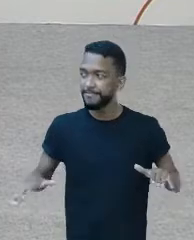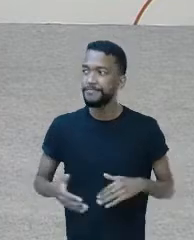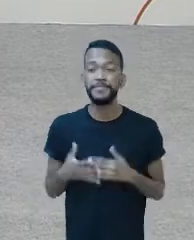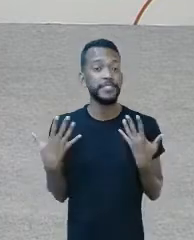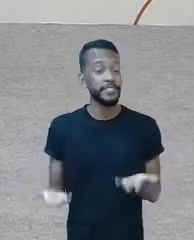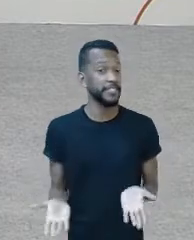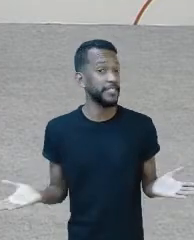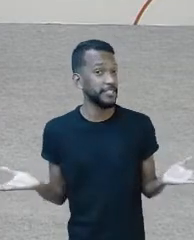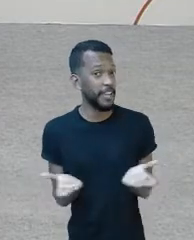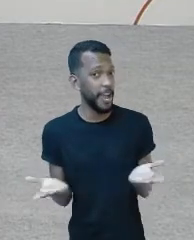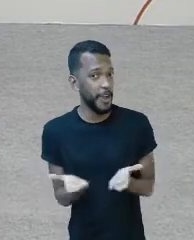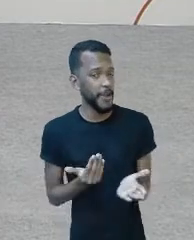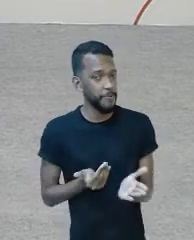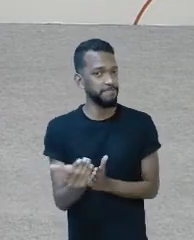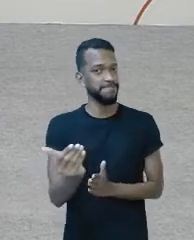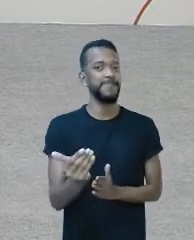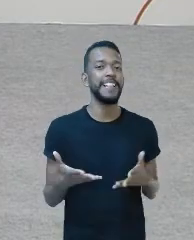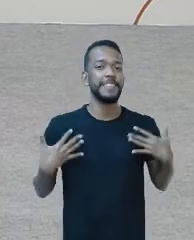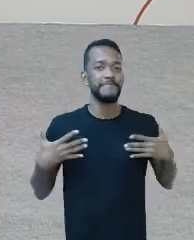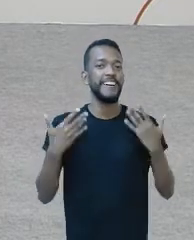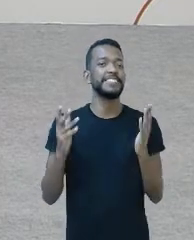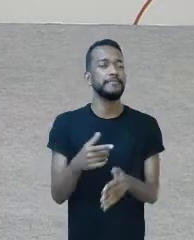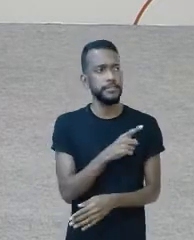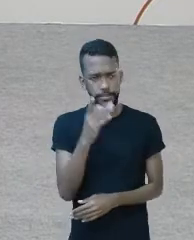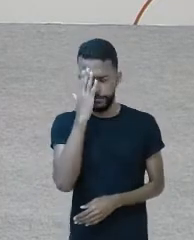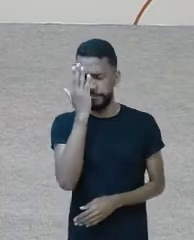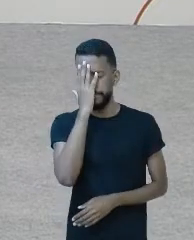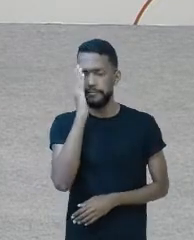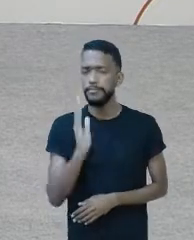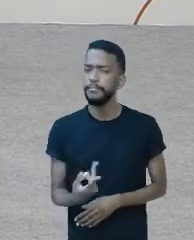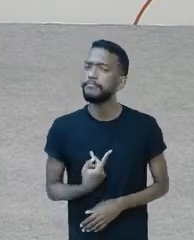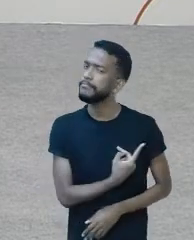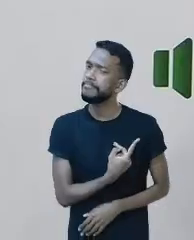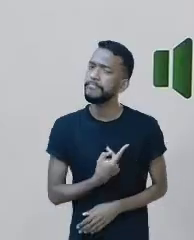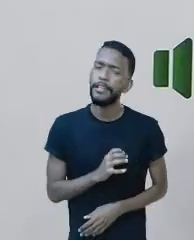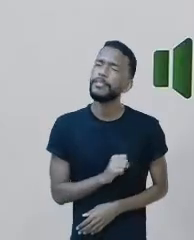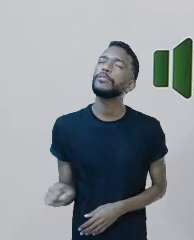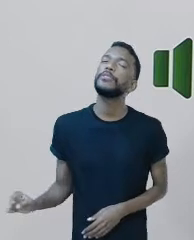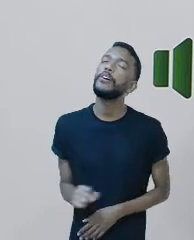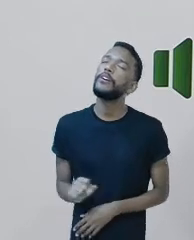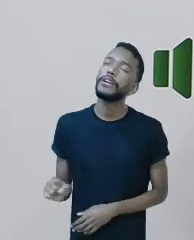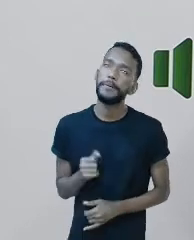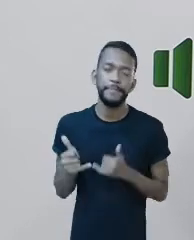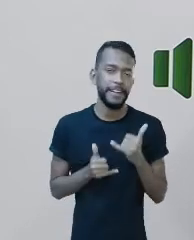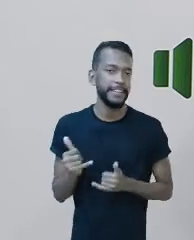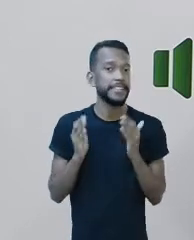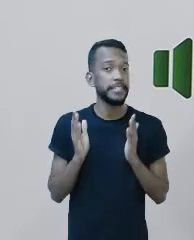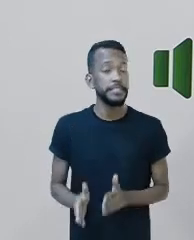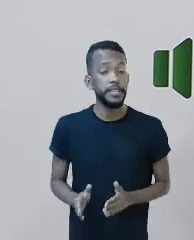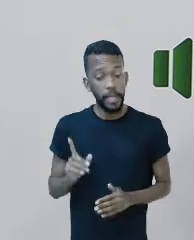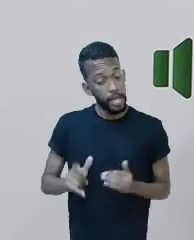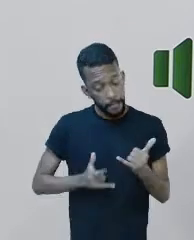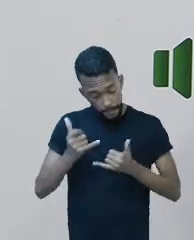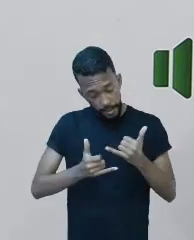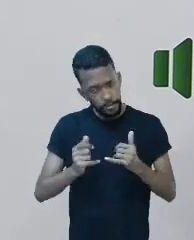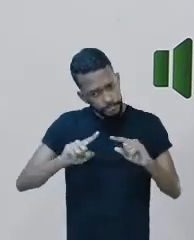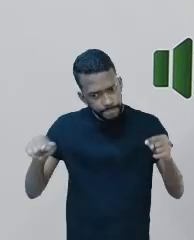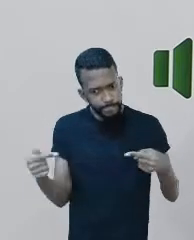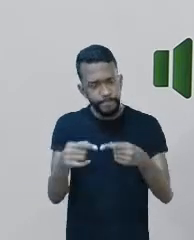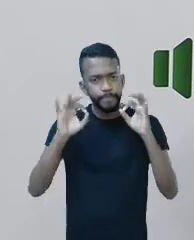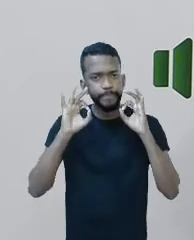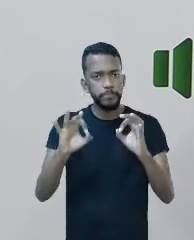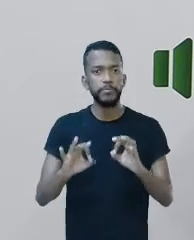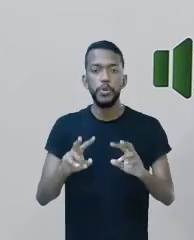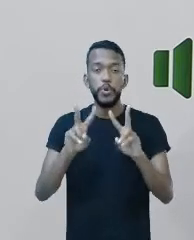começou animado, pois né? É. E vocês sabem, né, pessoal, que nós adoramos uma brincadeira. E é uma brincadeira que tem tudo a ver com